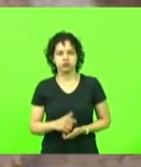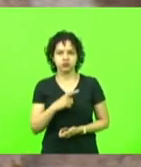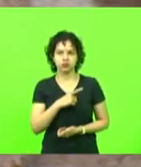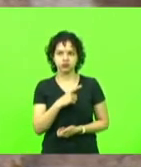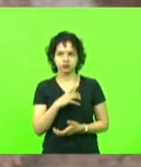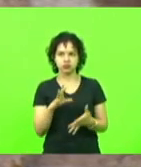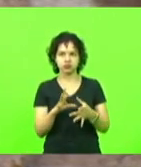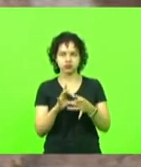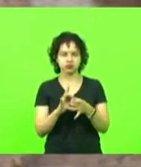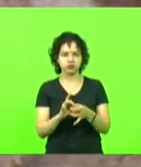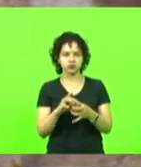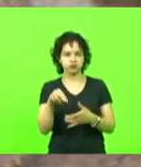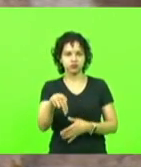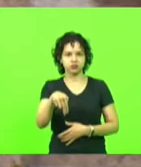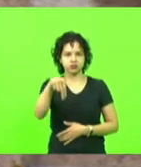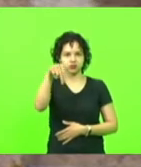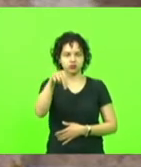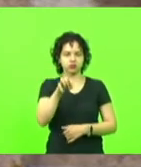Estado,